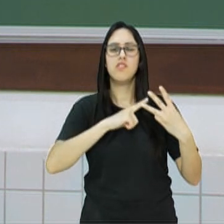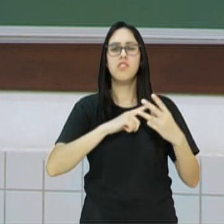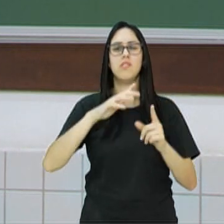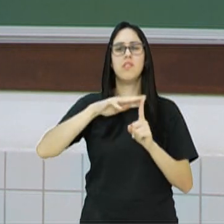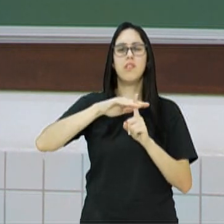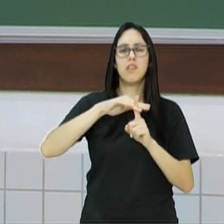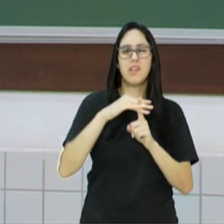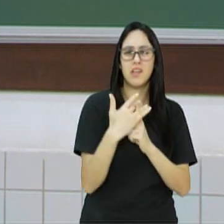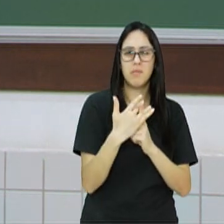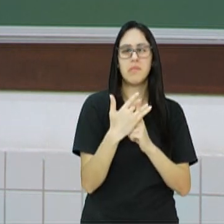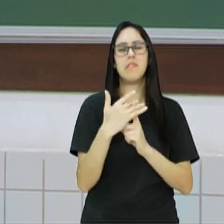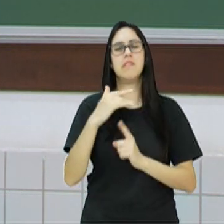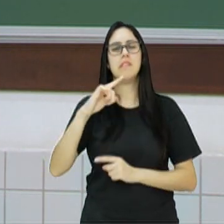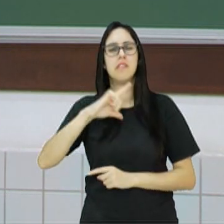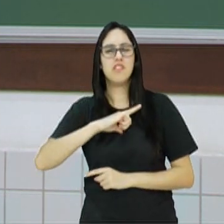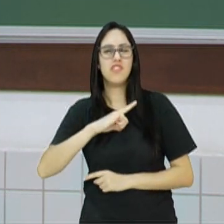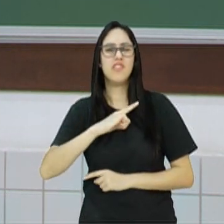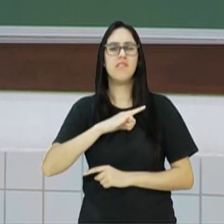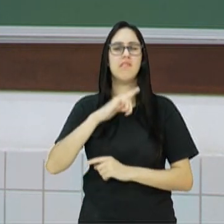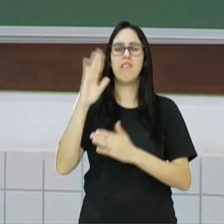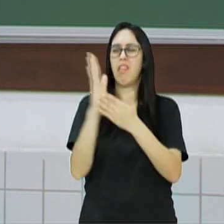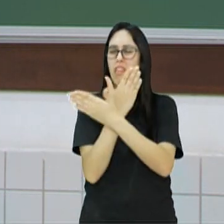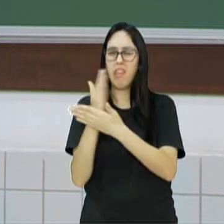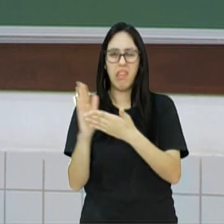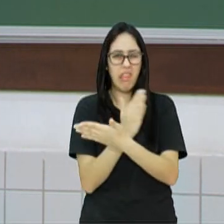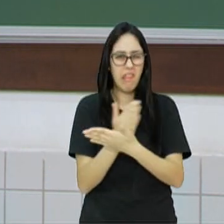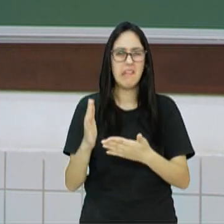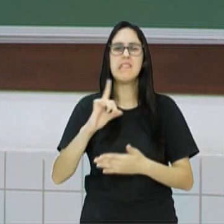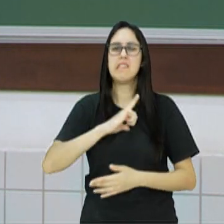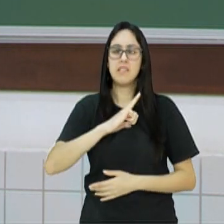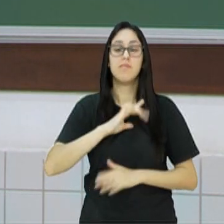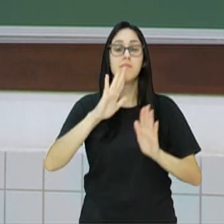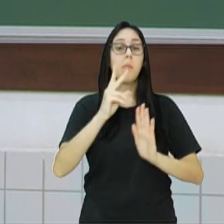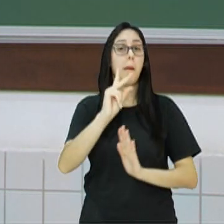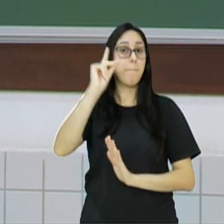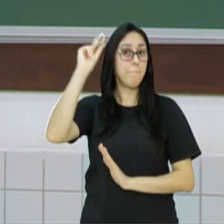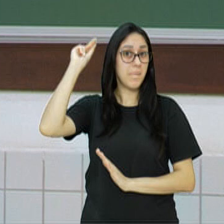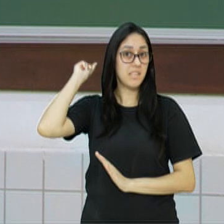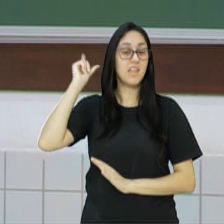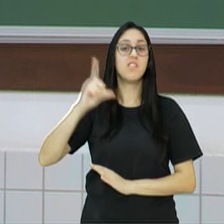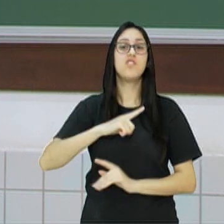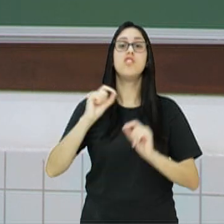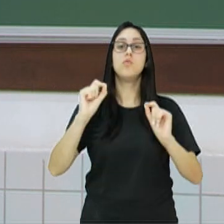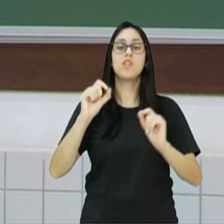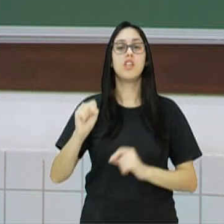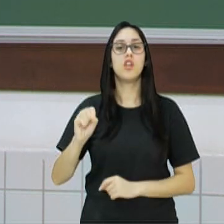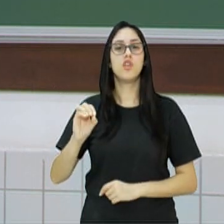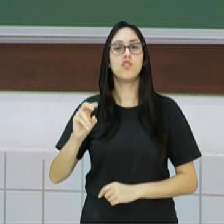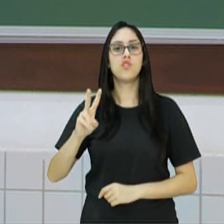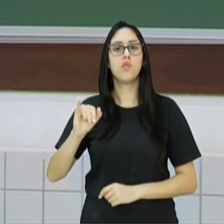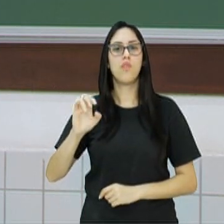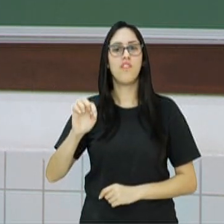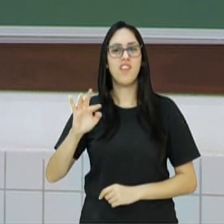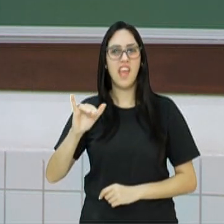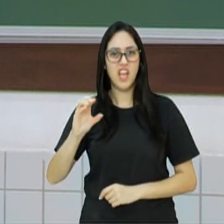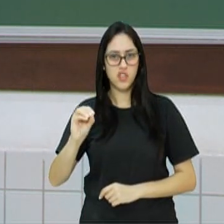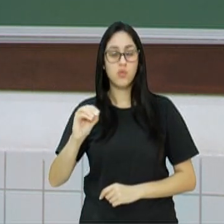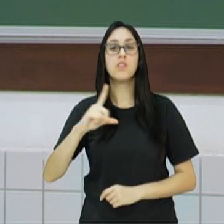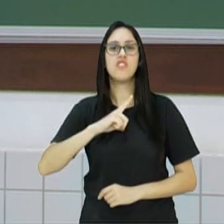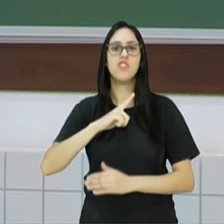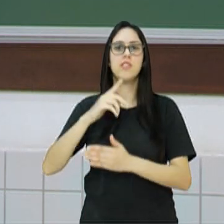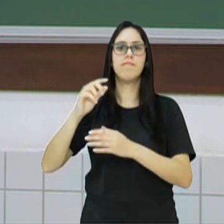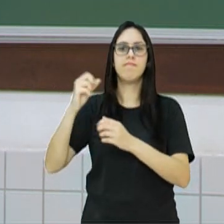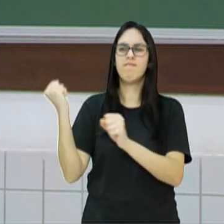inglesa e uma soviética. Em 1961, os soviéticos então resolvem construir um muro na cidade de Berlim. A